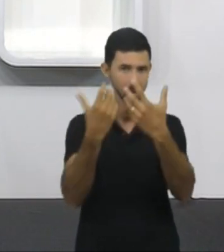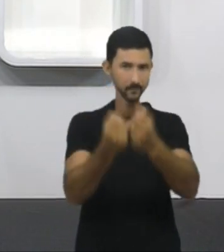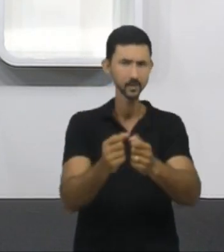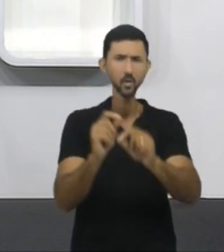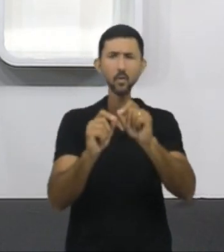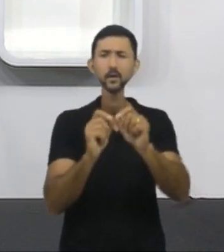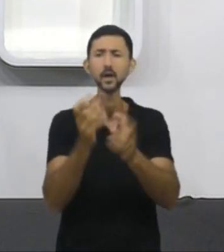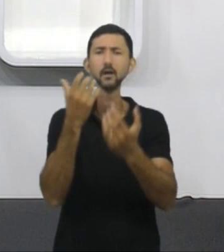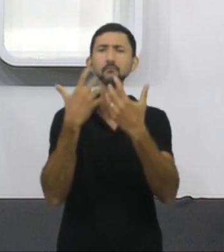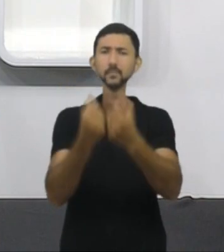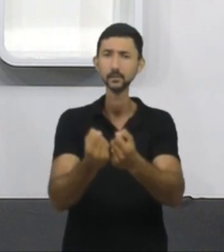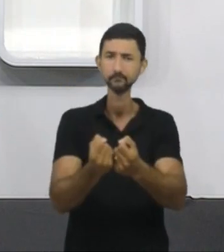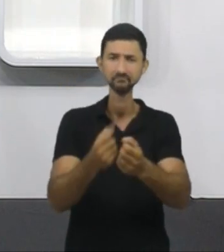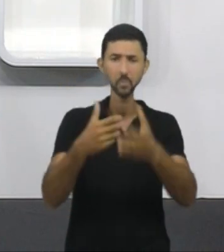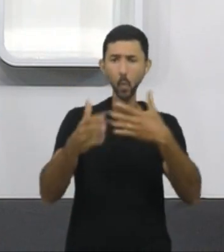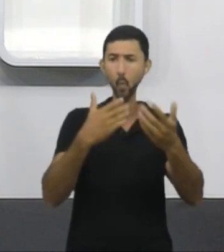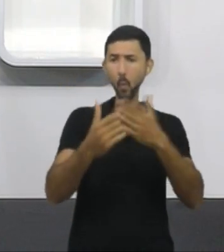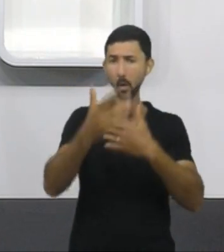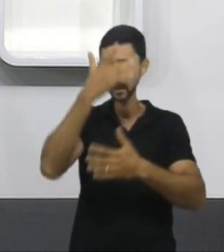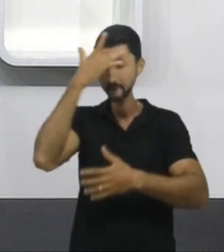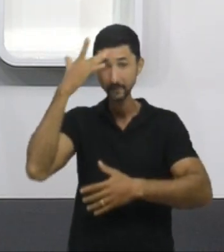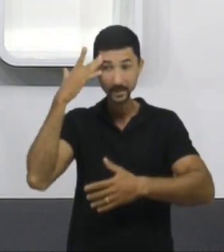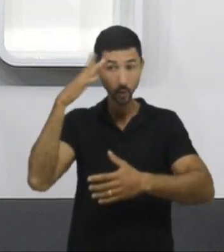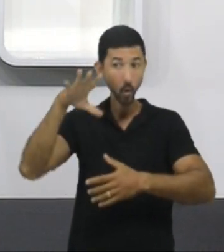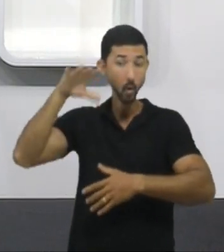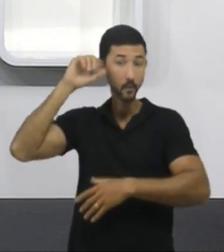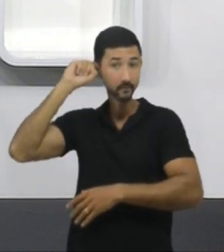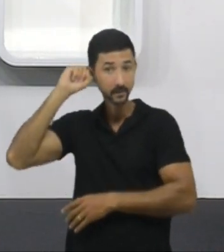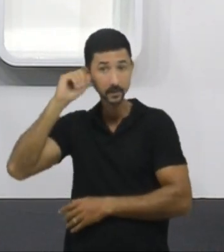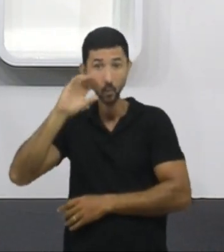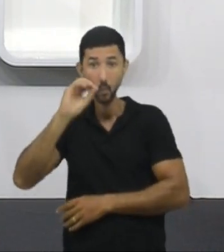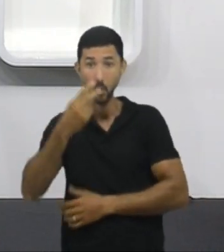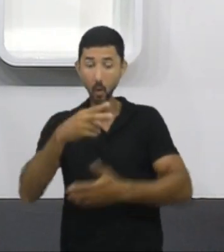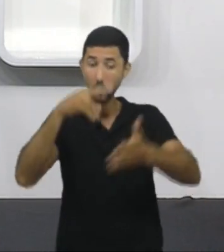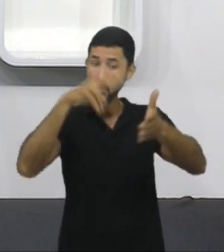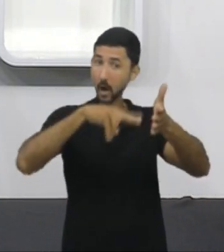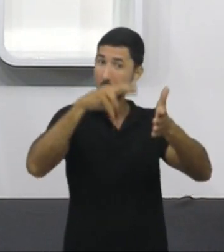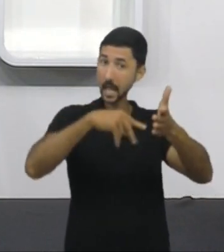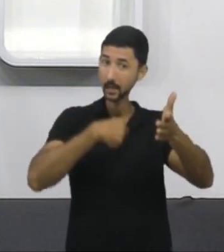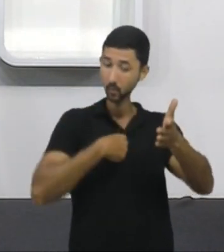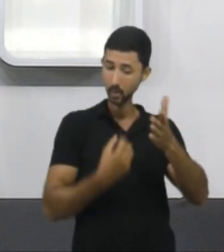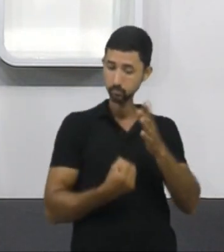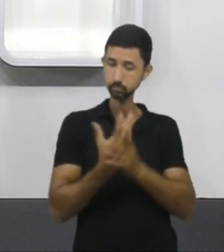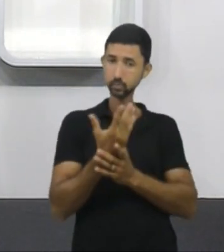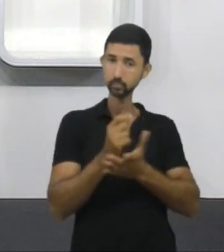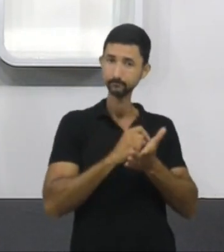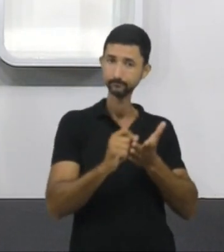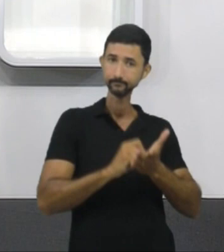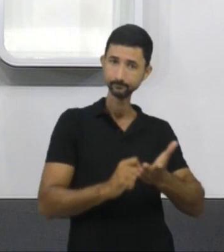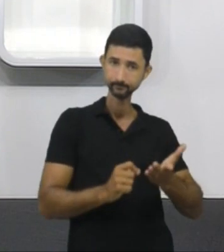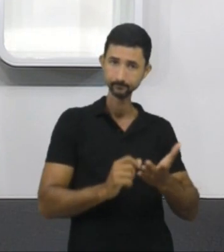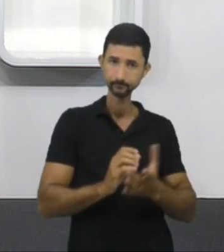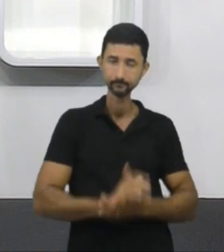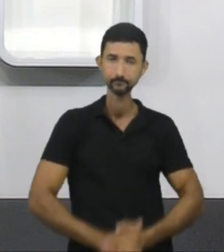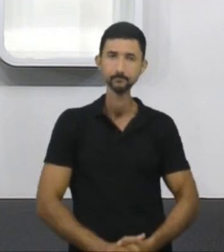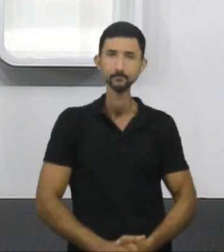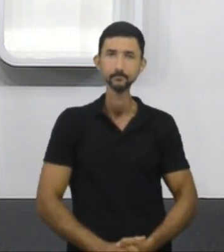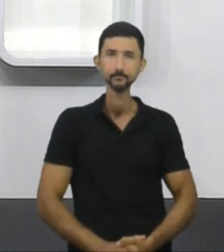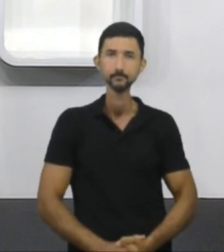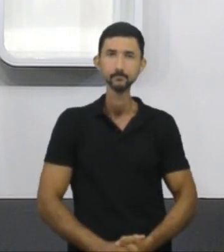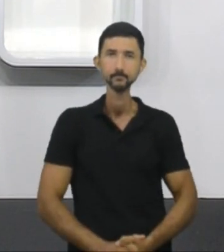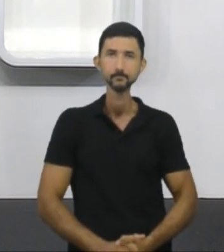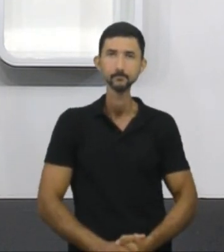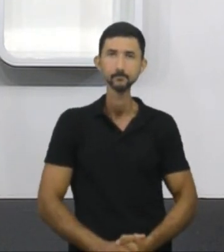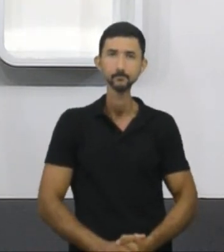quem é o meu interlocutor? É qualquer pessoa que ou está me ouvindo ou está lendo aquilo que eu estou escrevendo. Vamos pensar